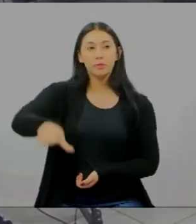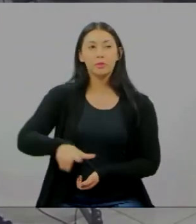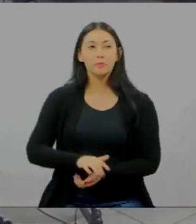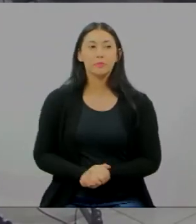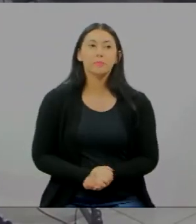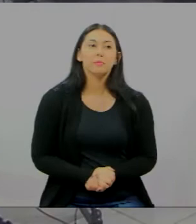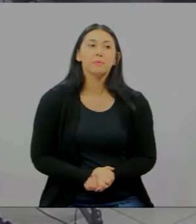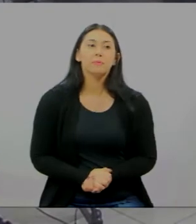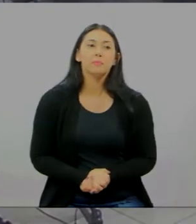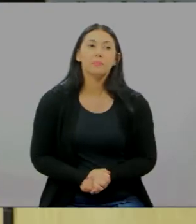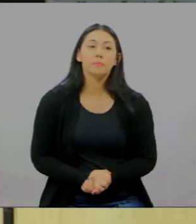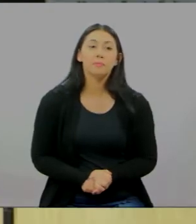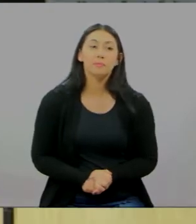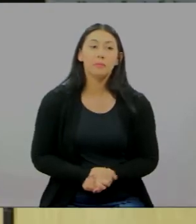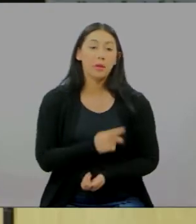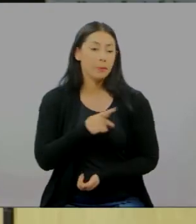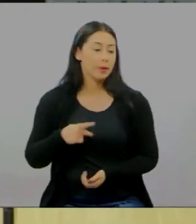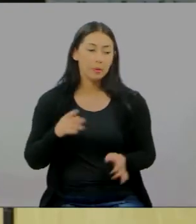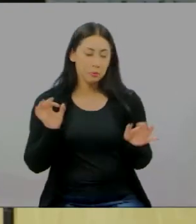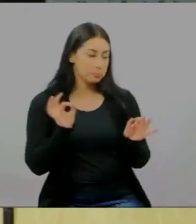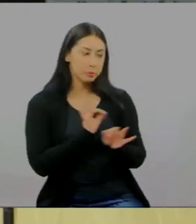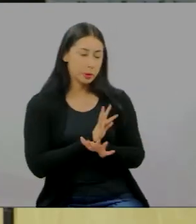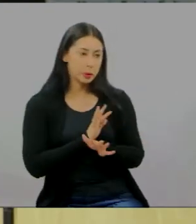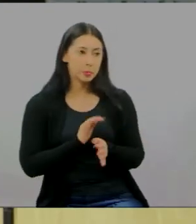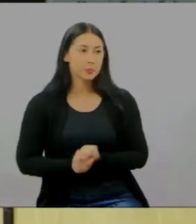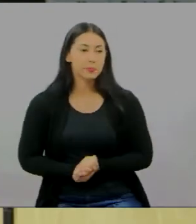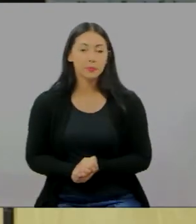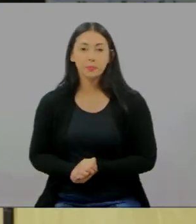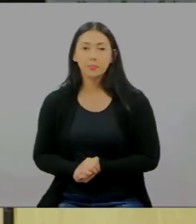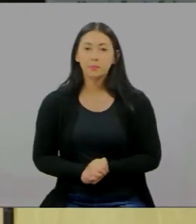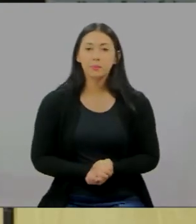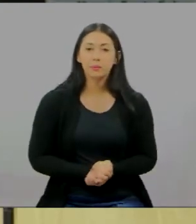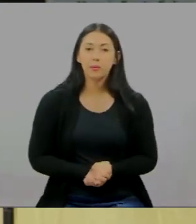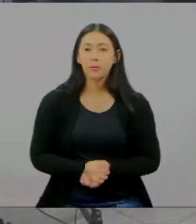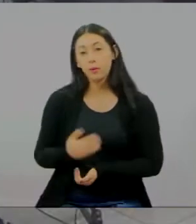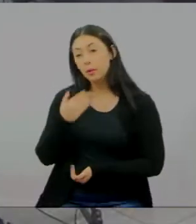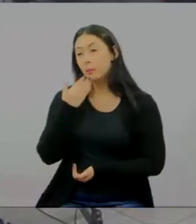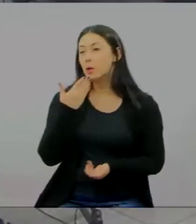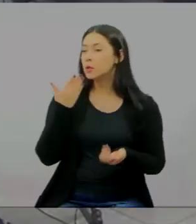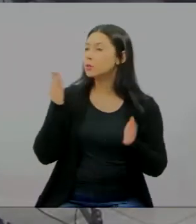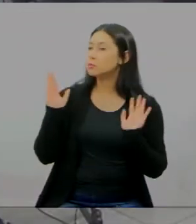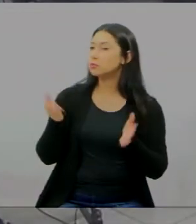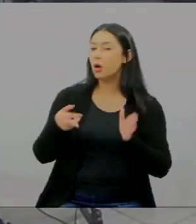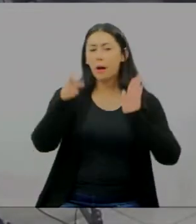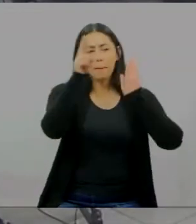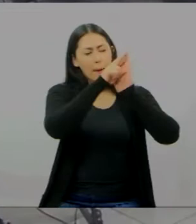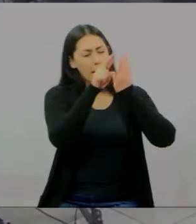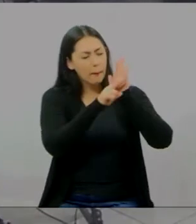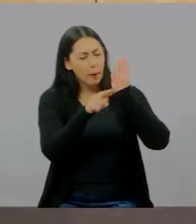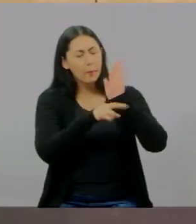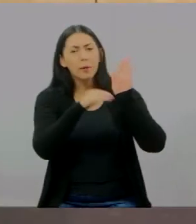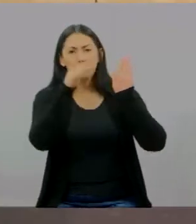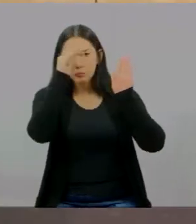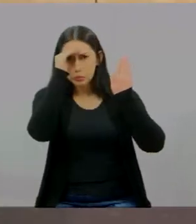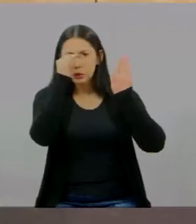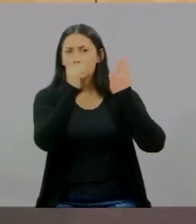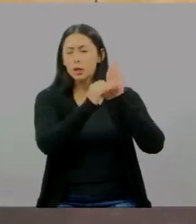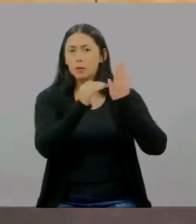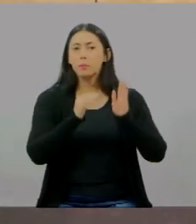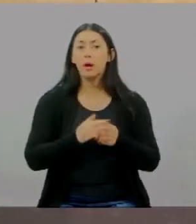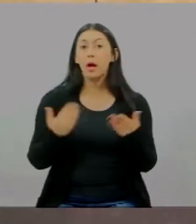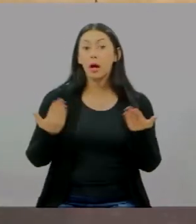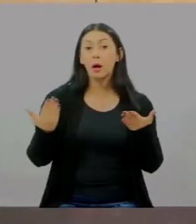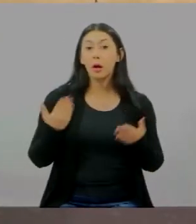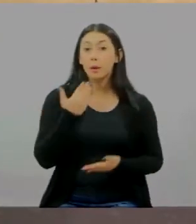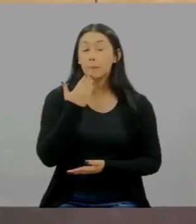requerimento. Senhor presidente, não há mais requerimentos. Os requerimentos foram apreciados na forma regimental. Solicito